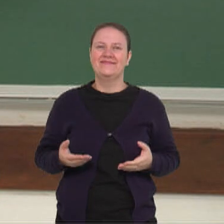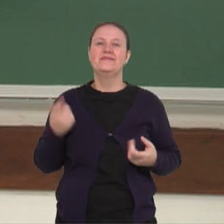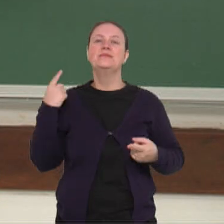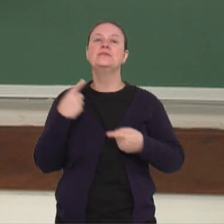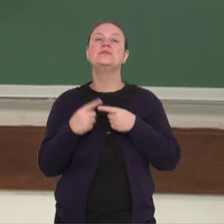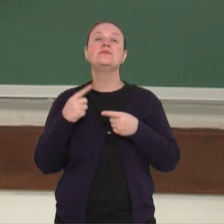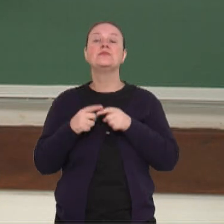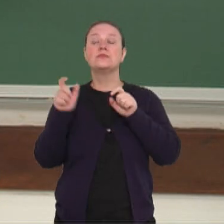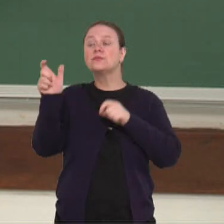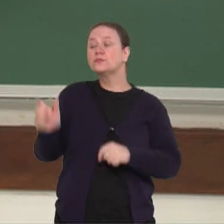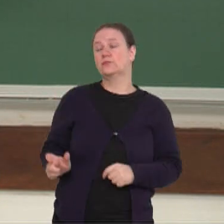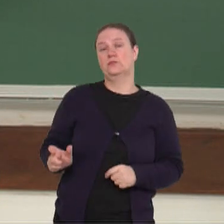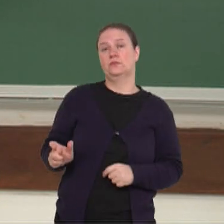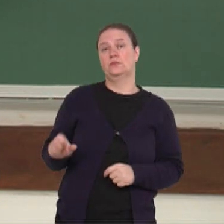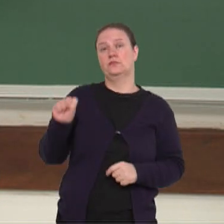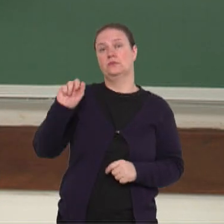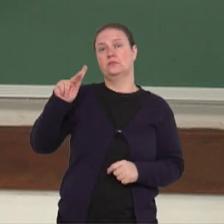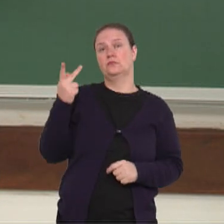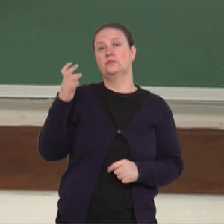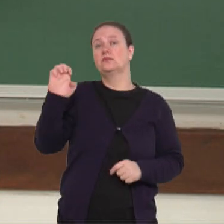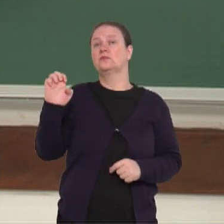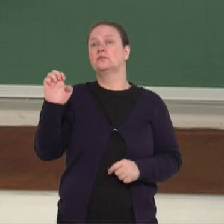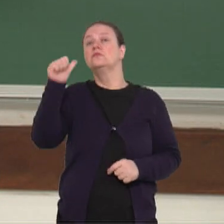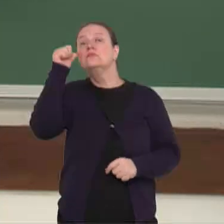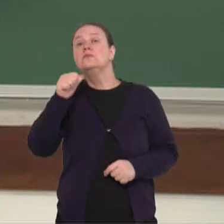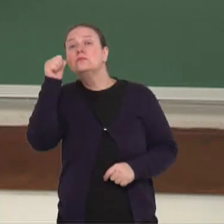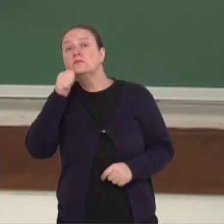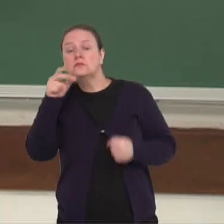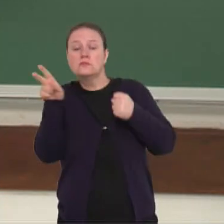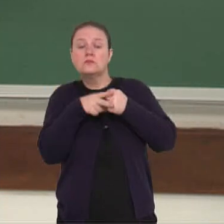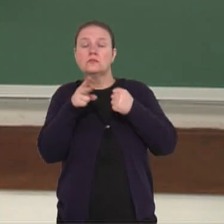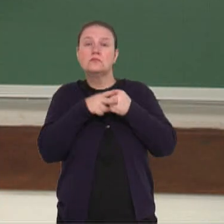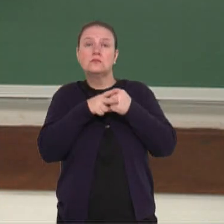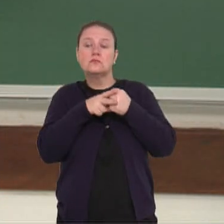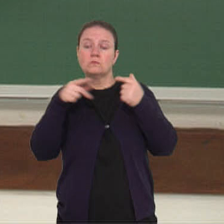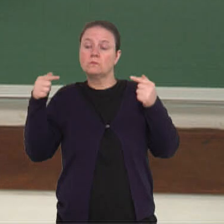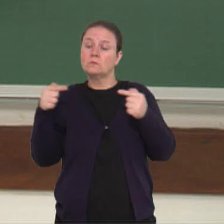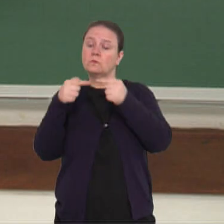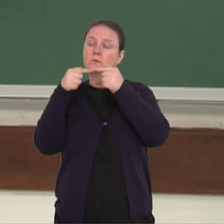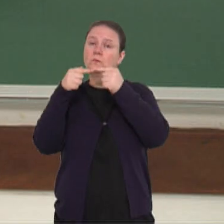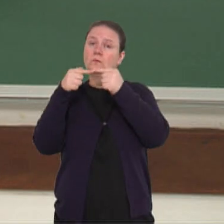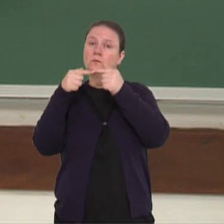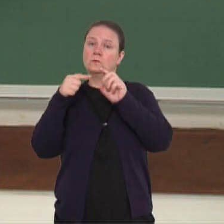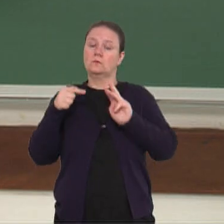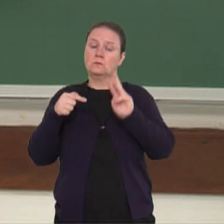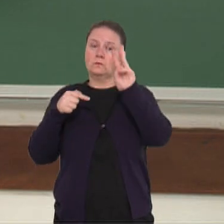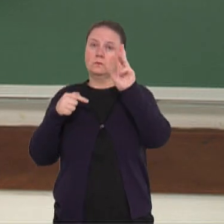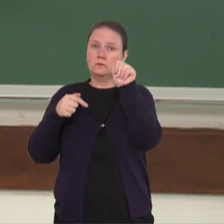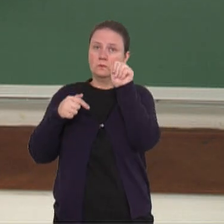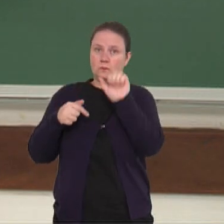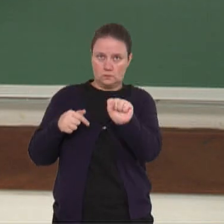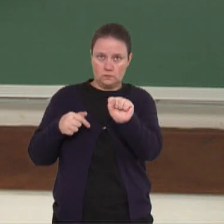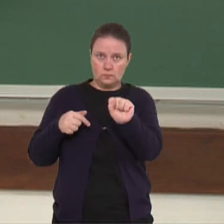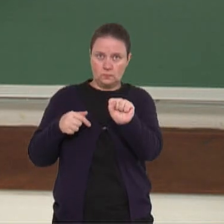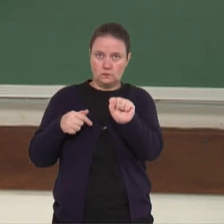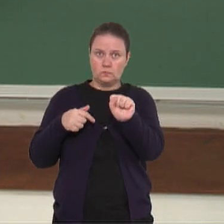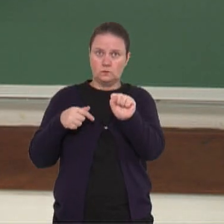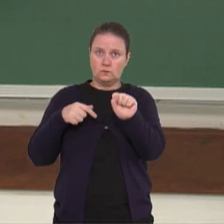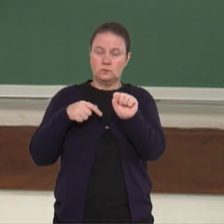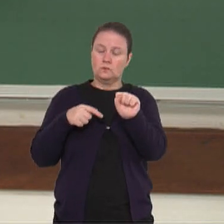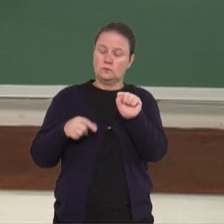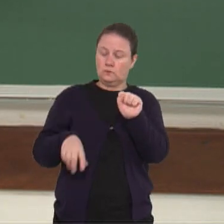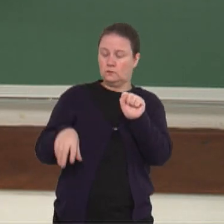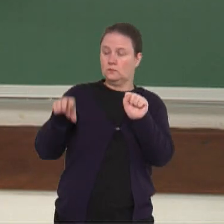sujeito? Aqui no caso é she, ela. Qual que é o verbo to be correspondente a she? Was, né? Daí eu pego o